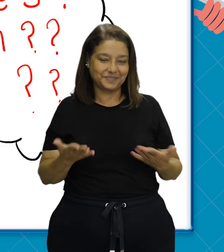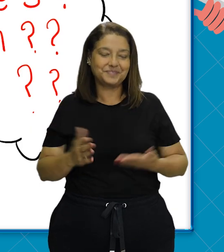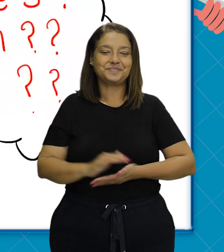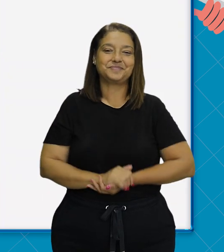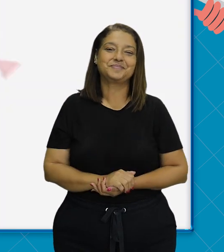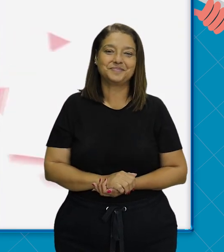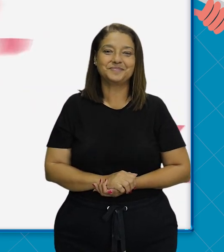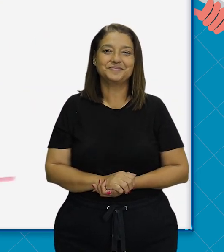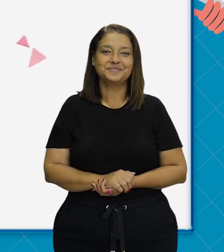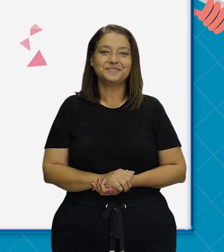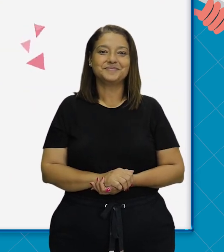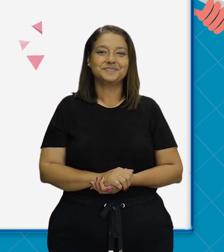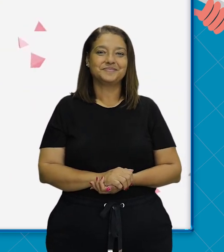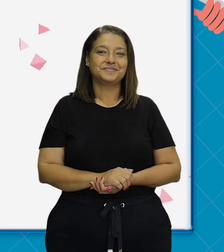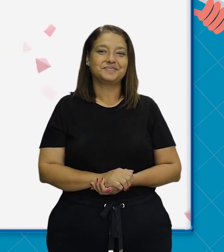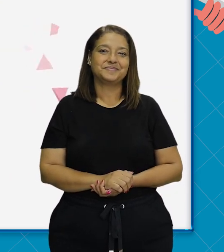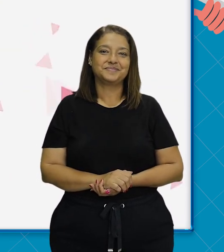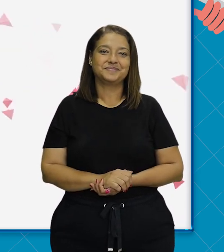entender.